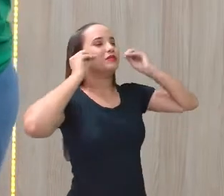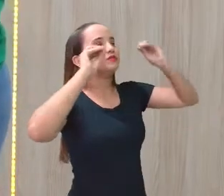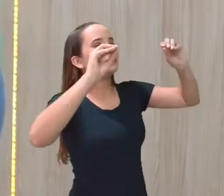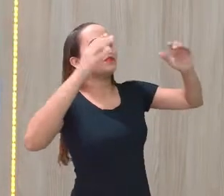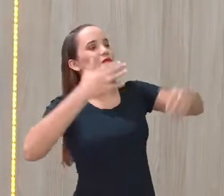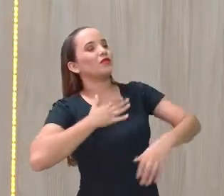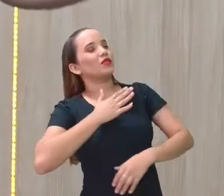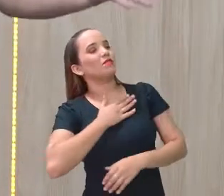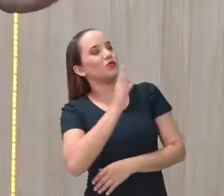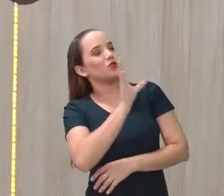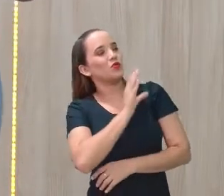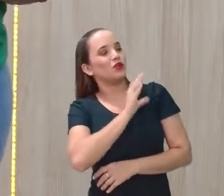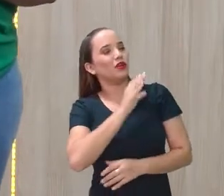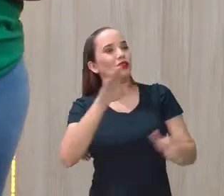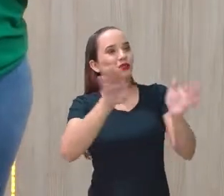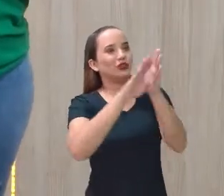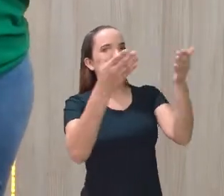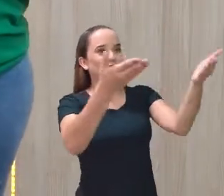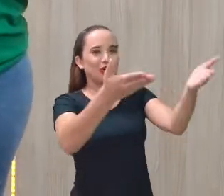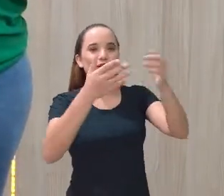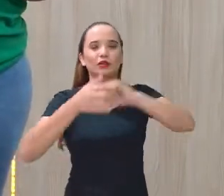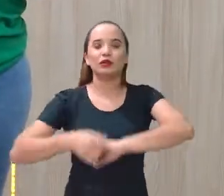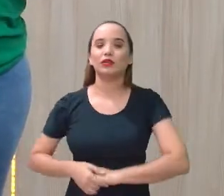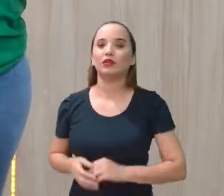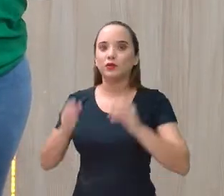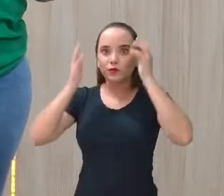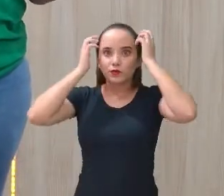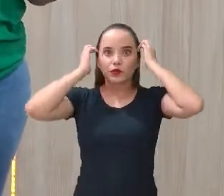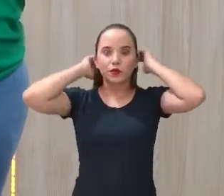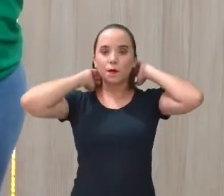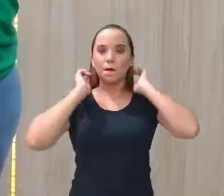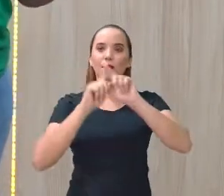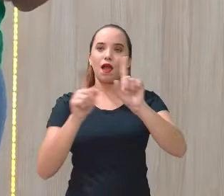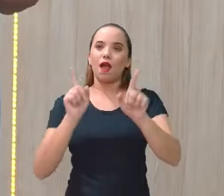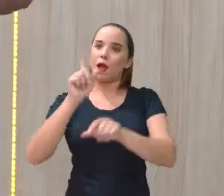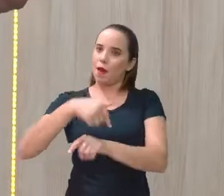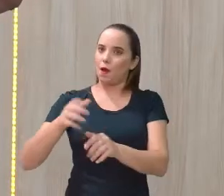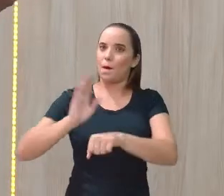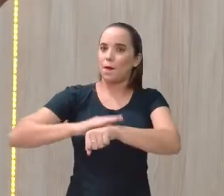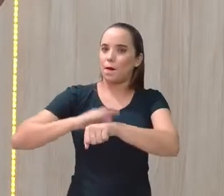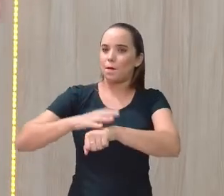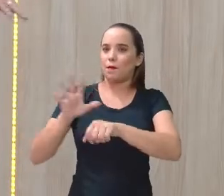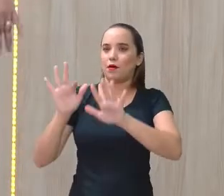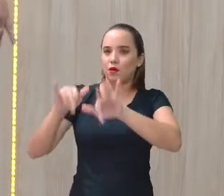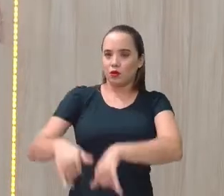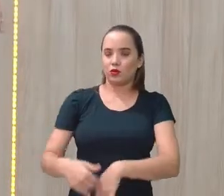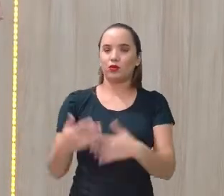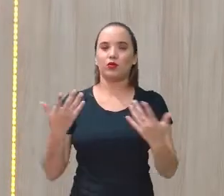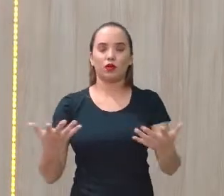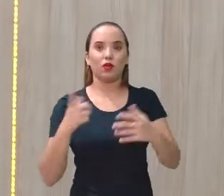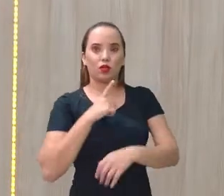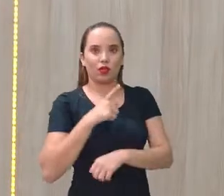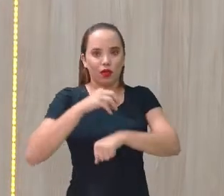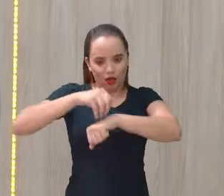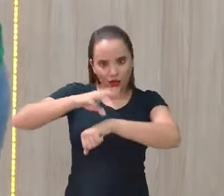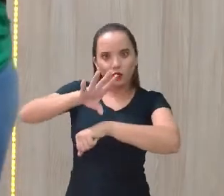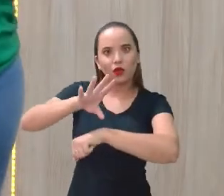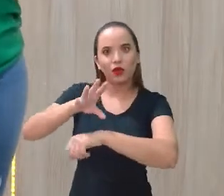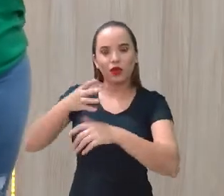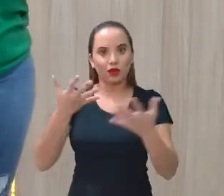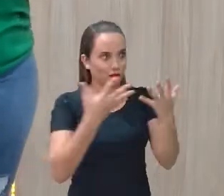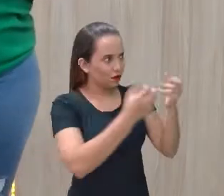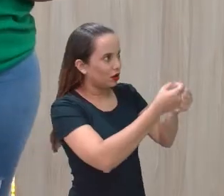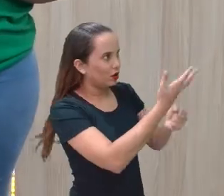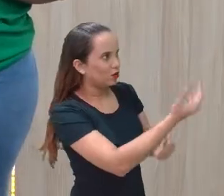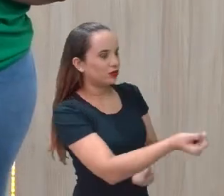Então, agradecendo sempre é a parte do gênero textual, ok? Então, dicas. Vamos dar as dicas?